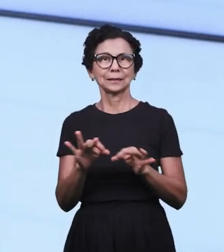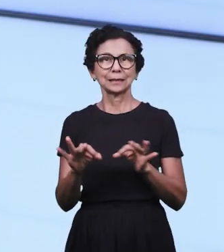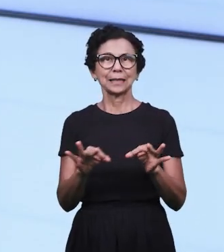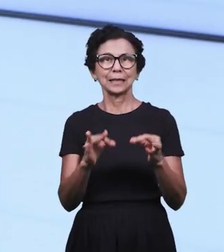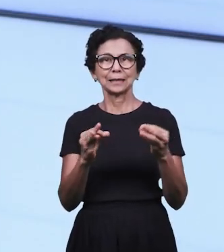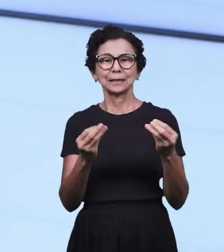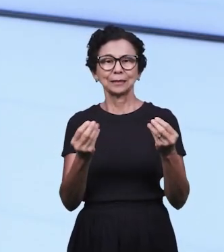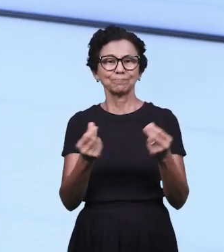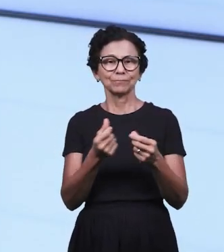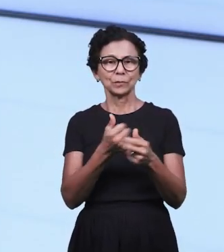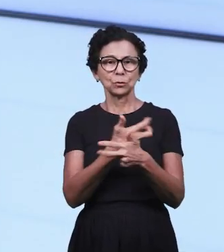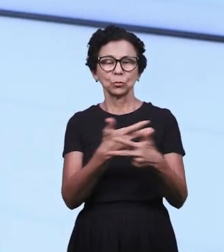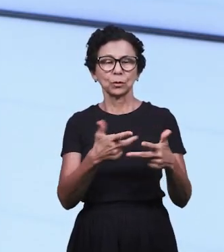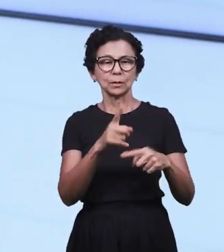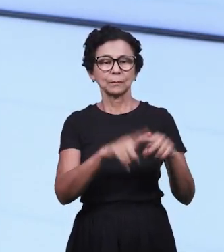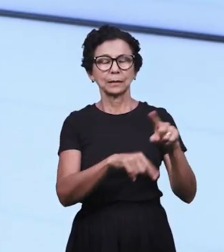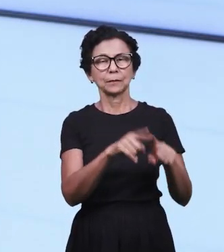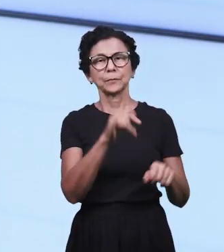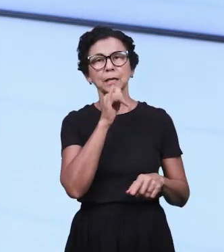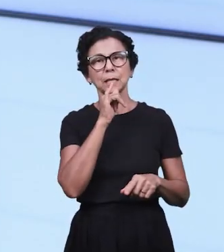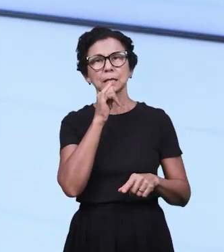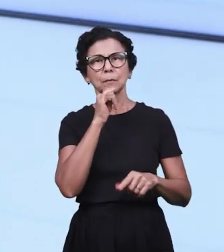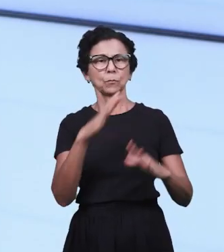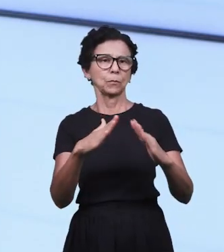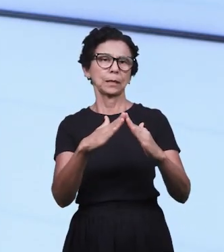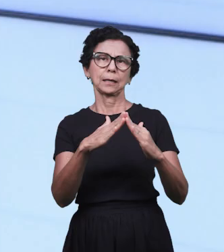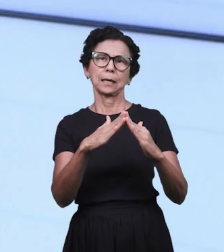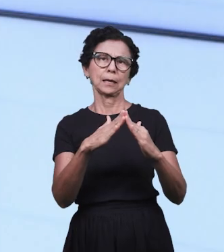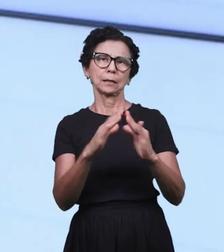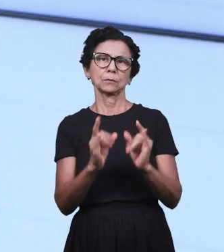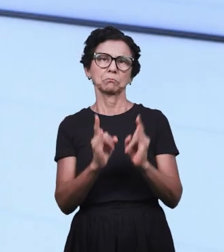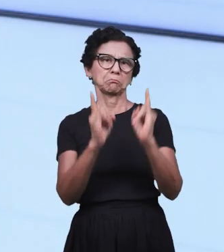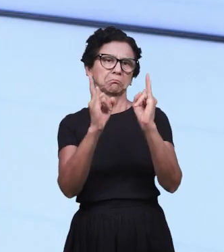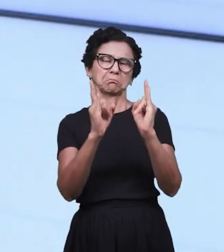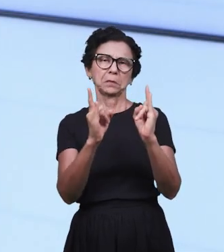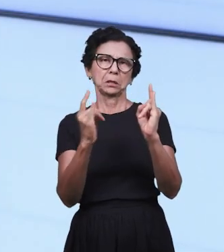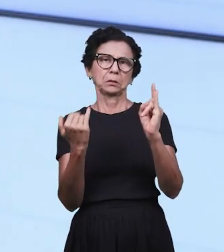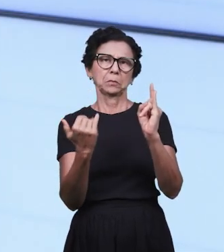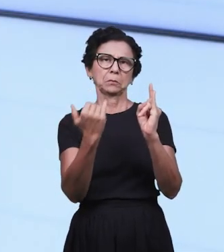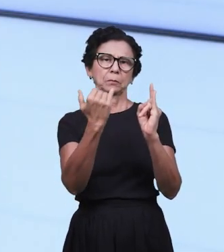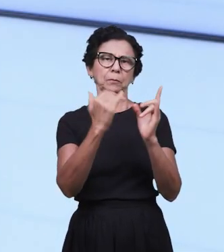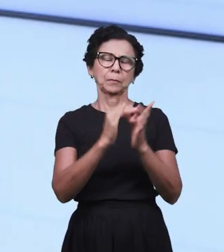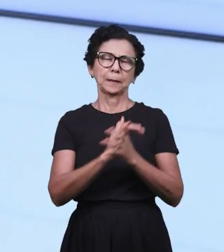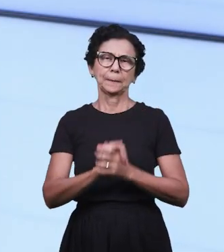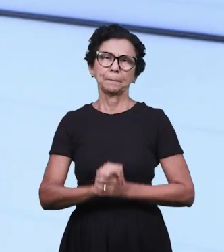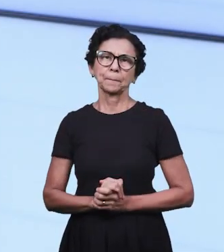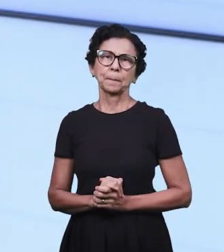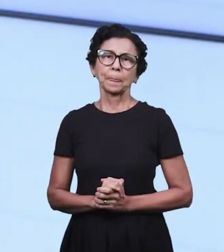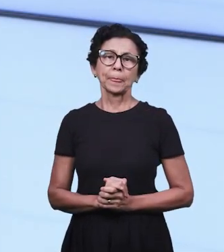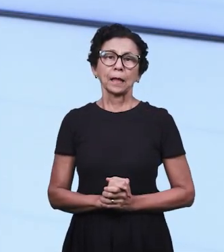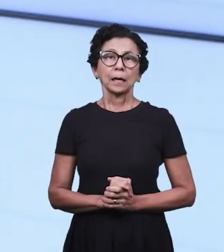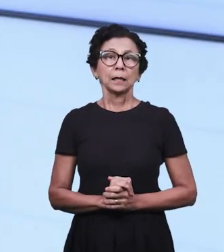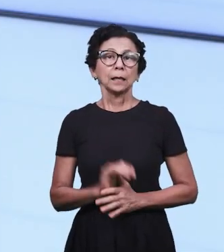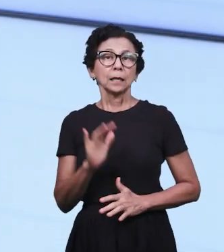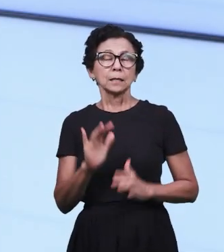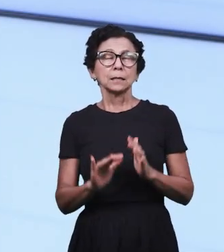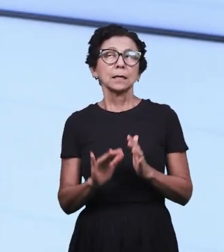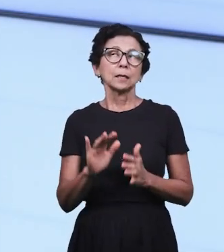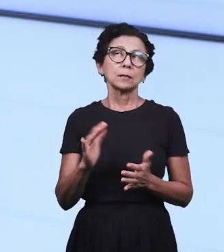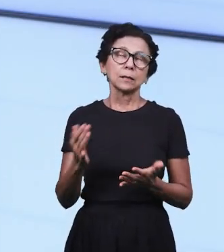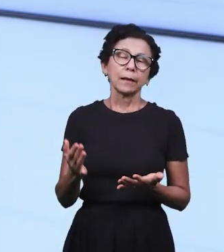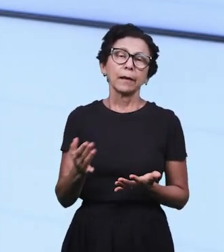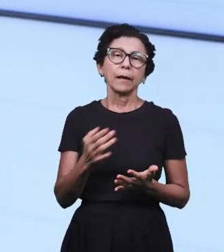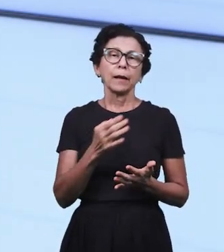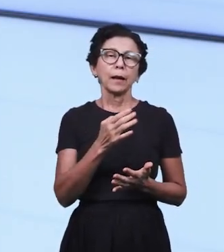desse bem, por exemplo, de um imóvel. Muitas vezes esse imóvel ele veio sendo comprado, veio